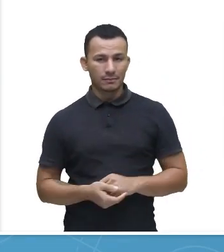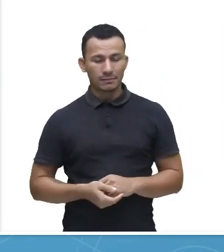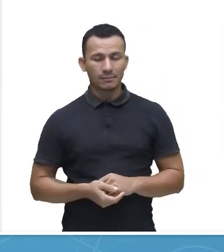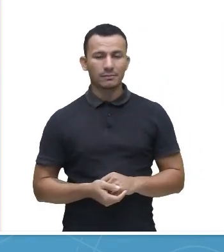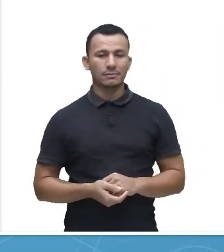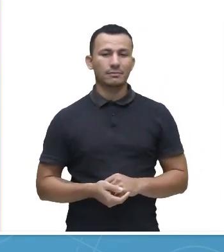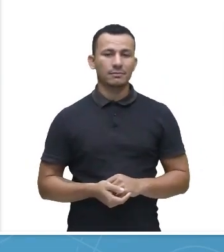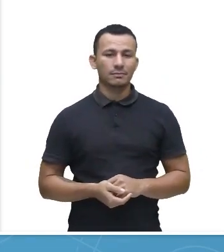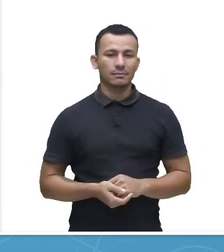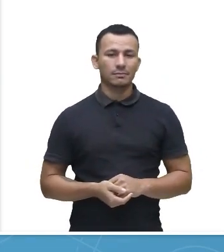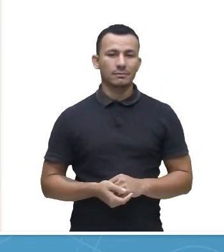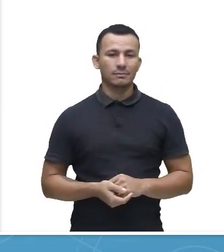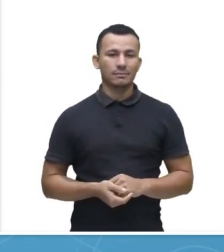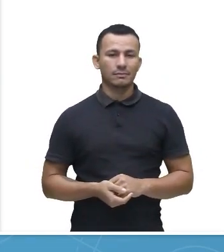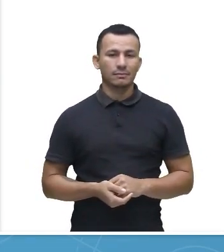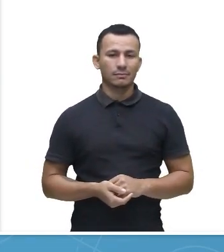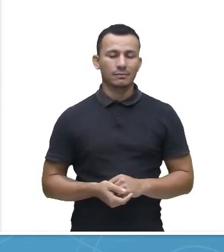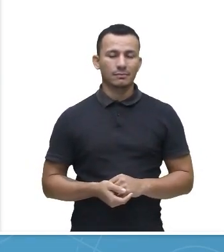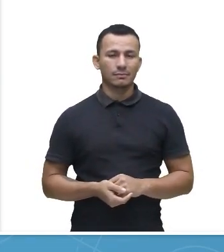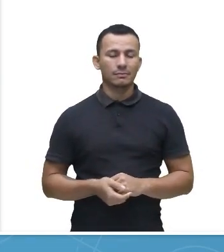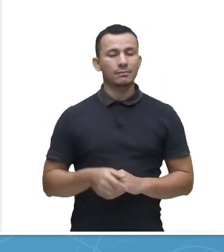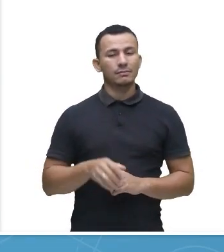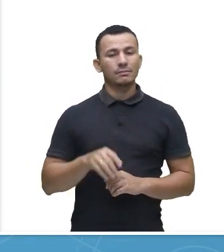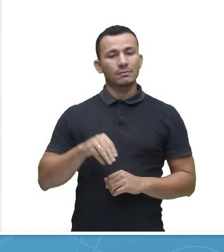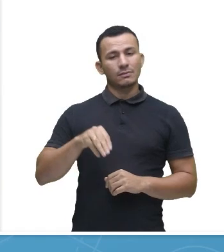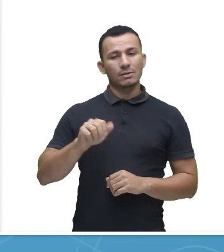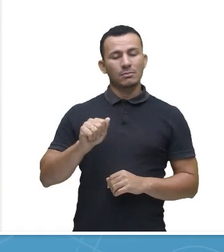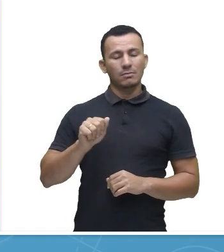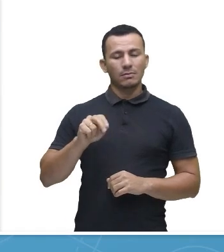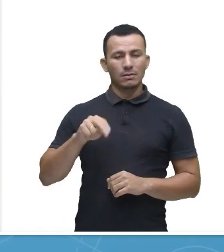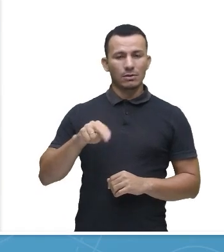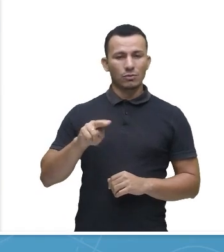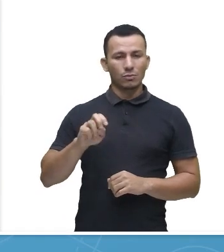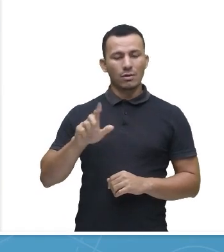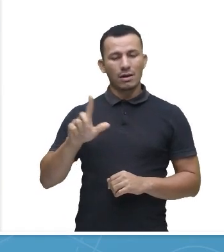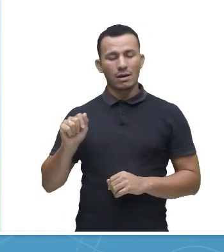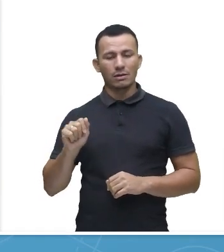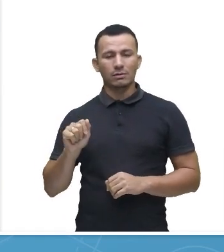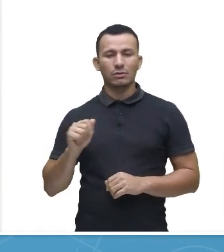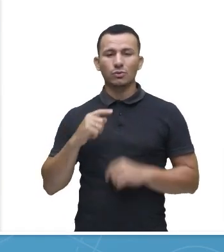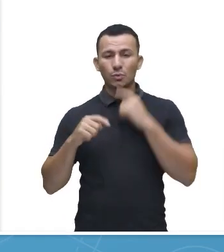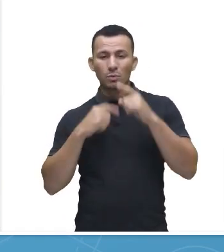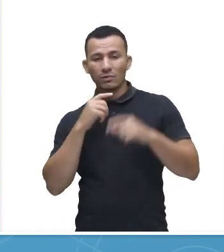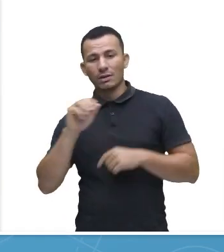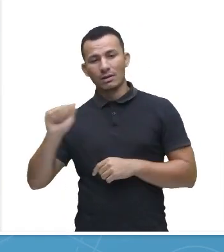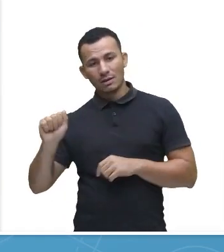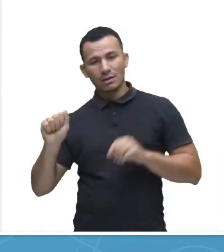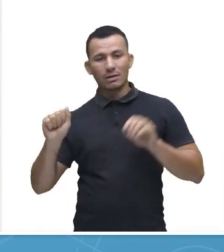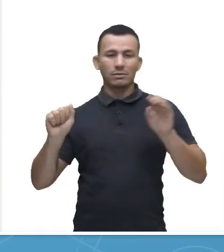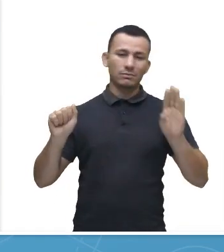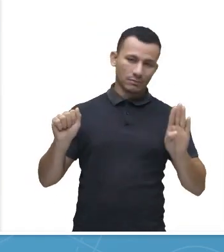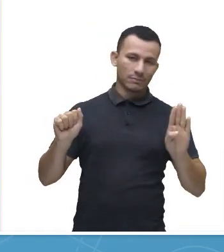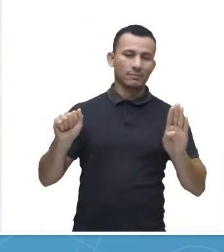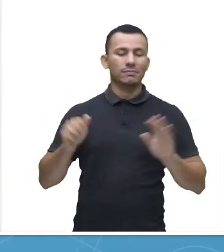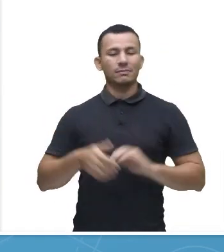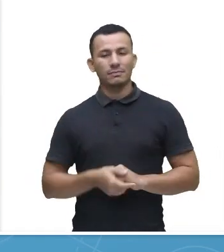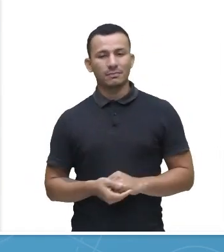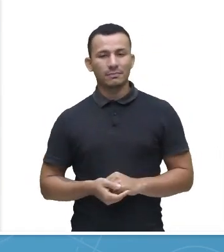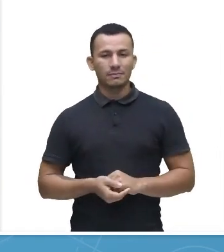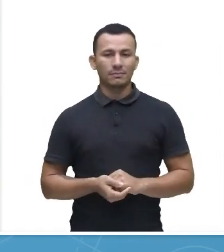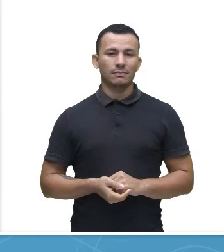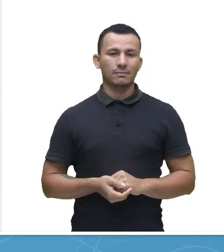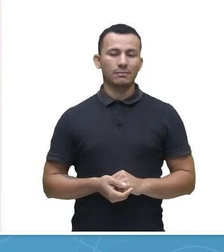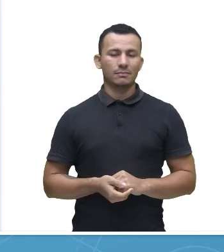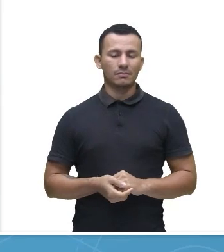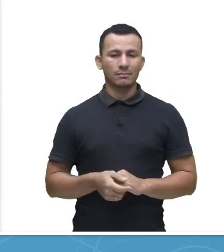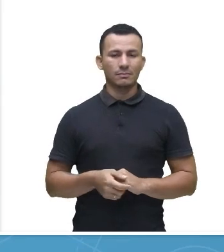essa dúvida, né? A Manuela, A ou B, não sabe, ela está em dúvida, né?